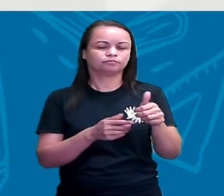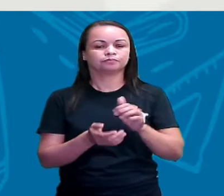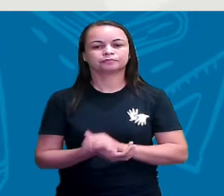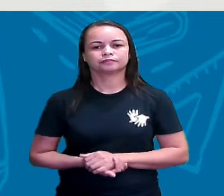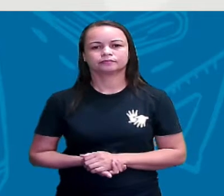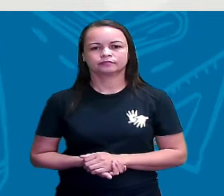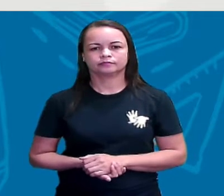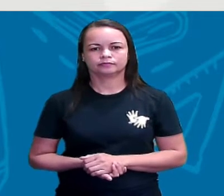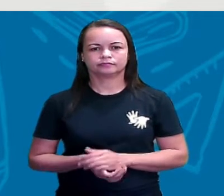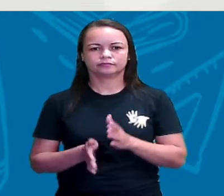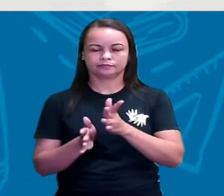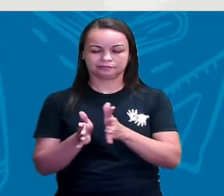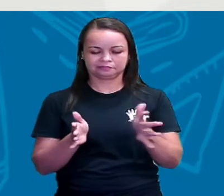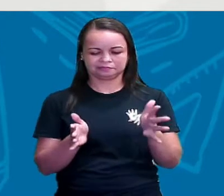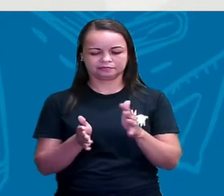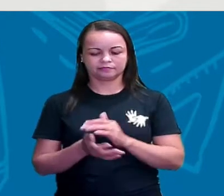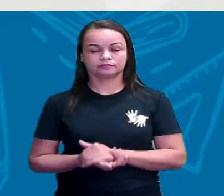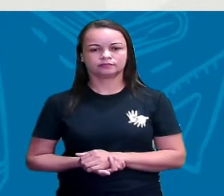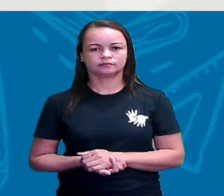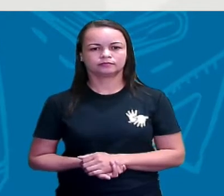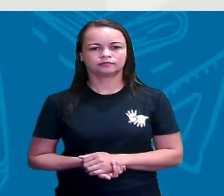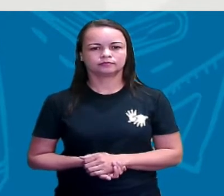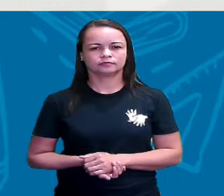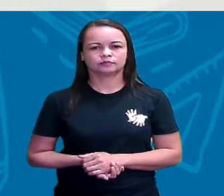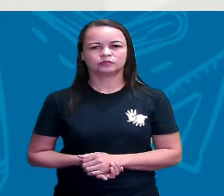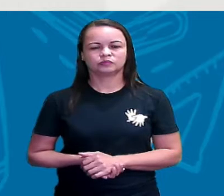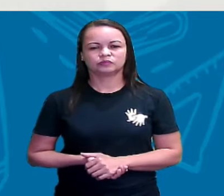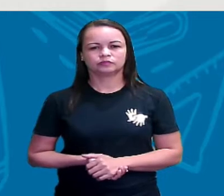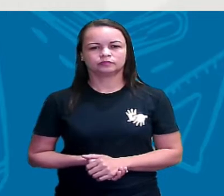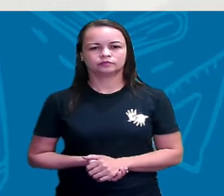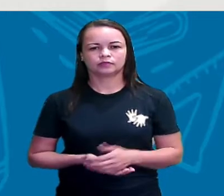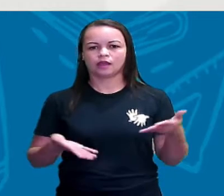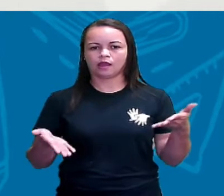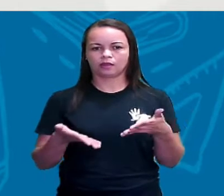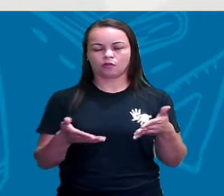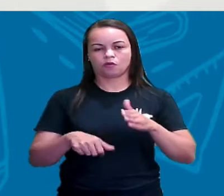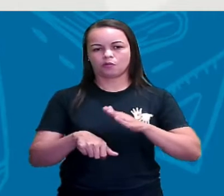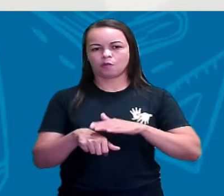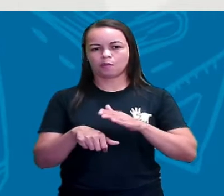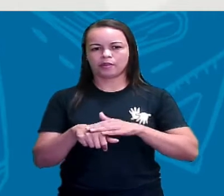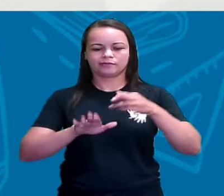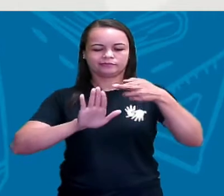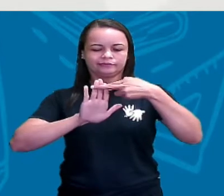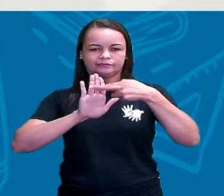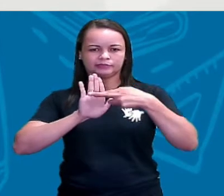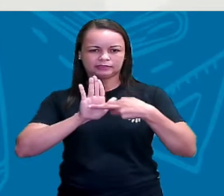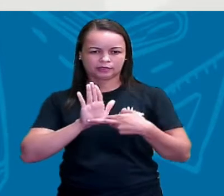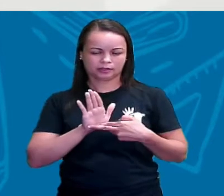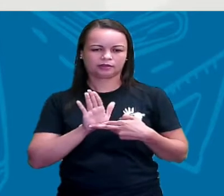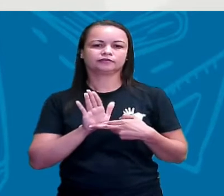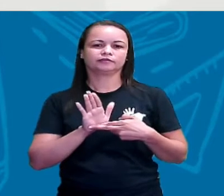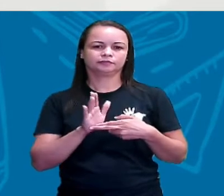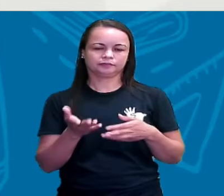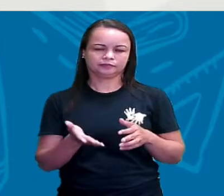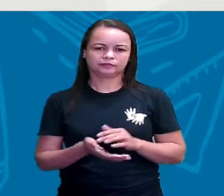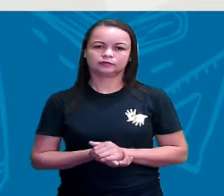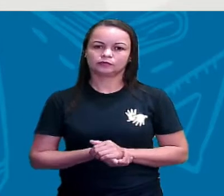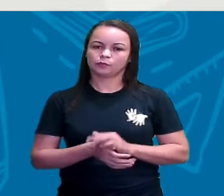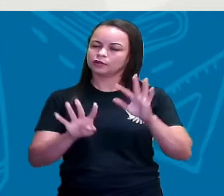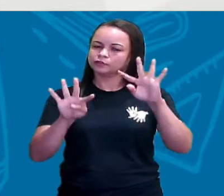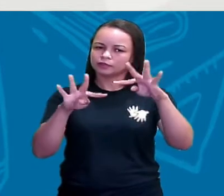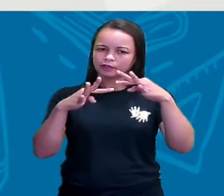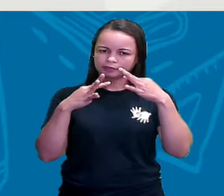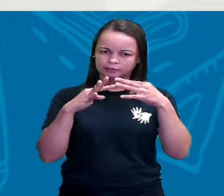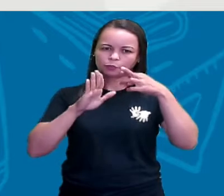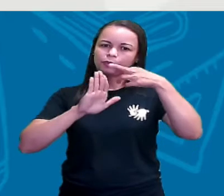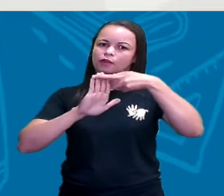Vamos continuando, que agora é a hora das regras. Pay attention to the rules, ou seja, vamos prestar atenção